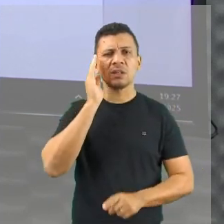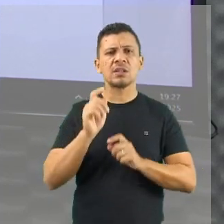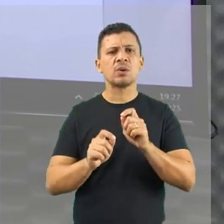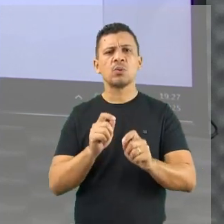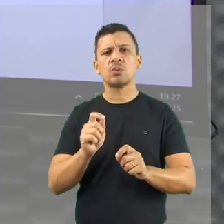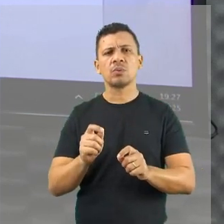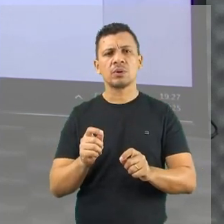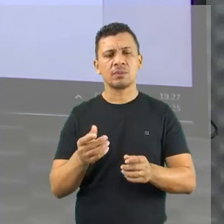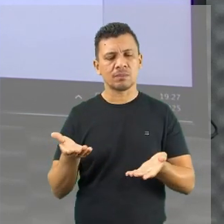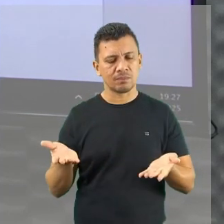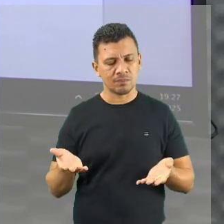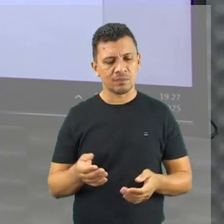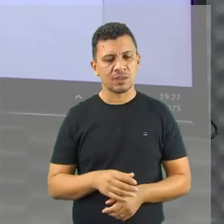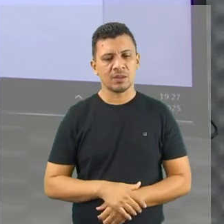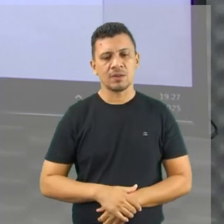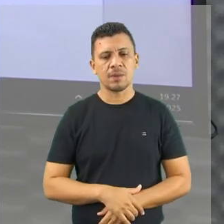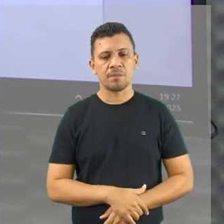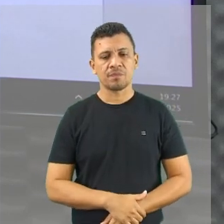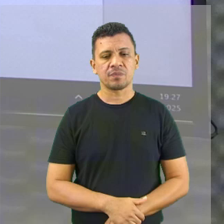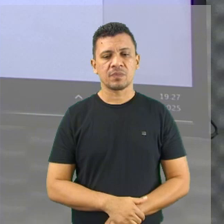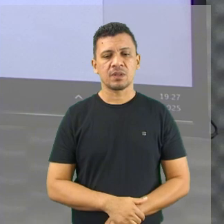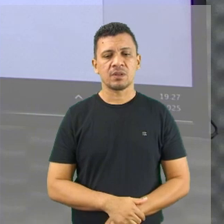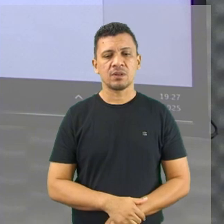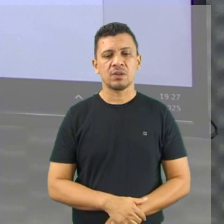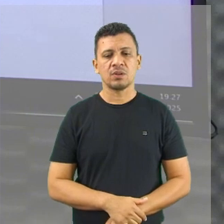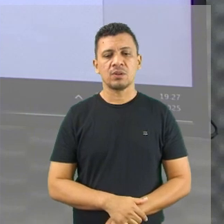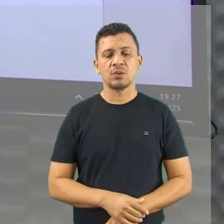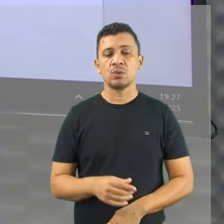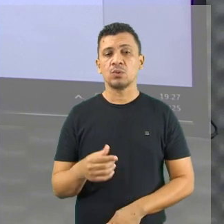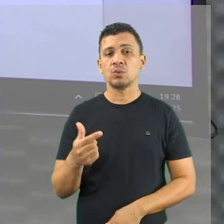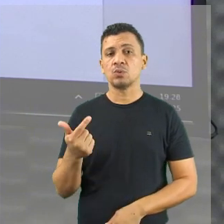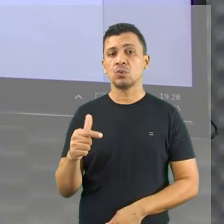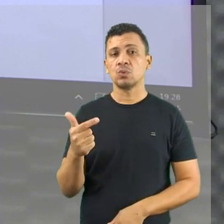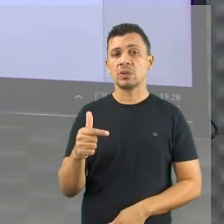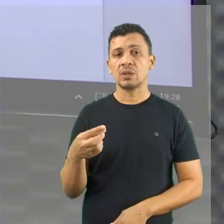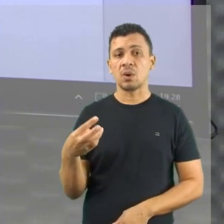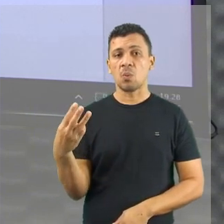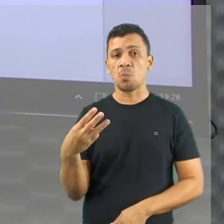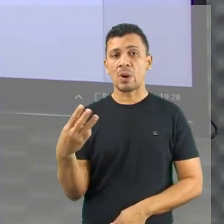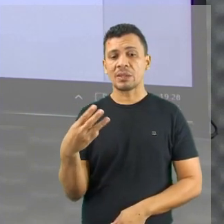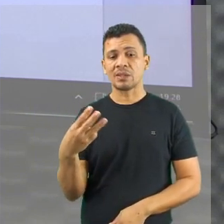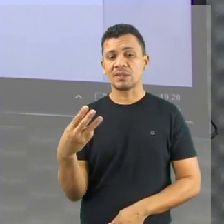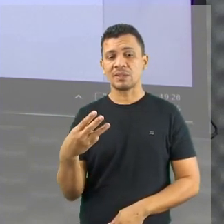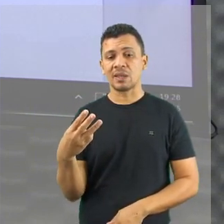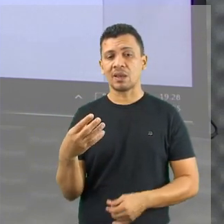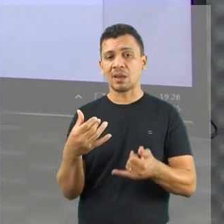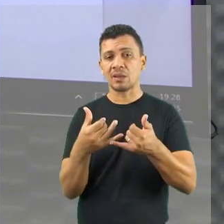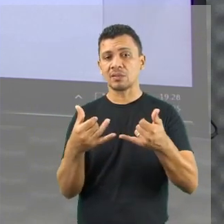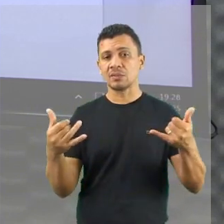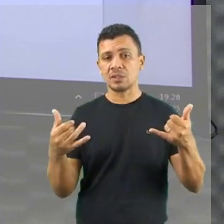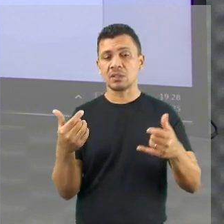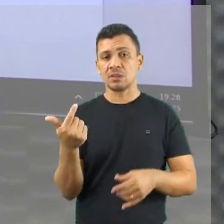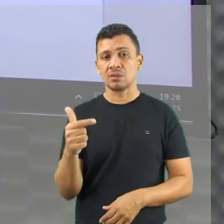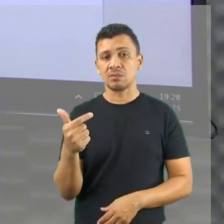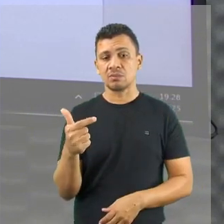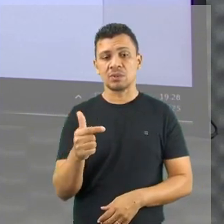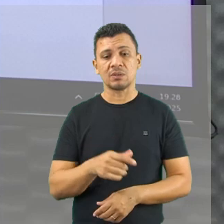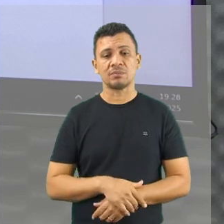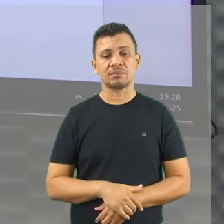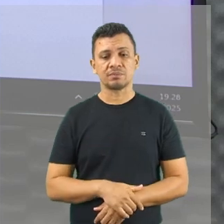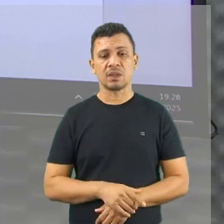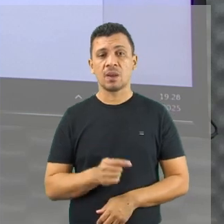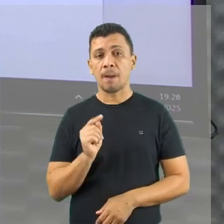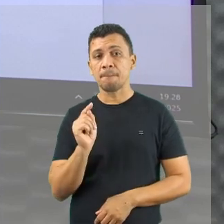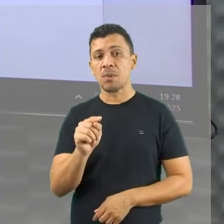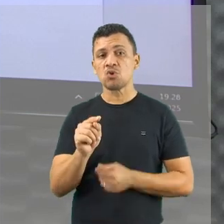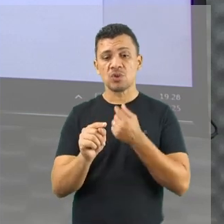É quando entre eles não existe uma terceira linha. Entre eles só existem, entre eles ali, que é aquele pontinho vermelho que eu